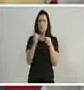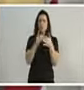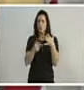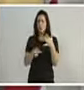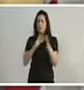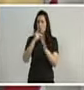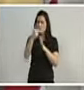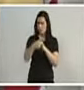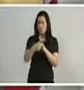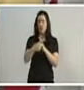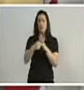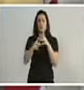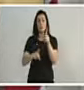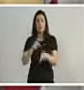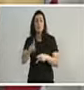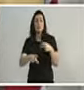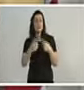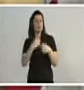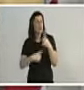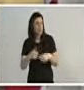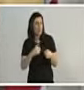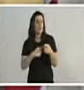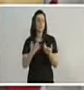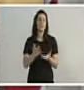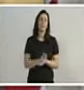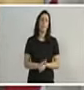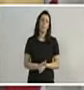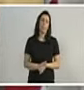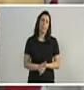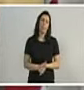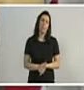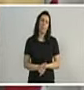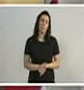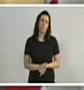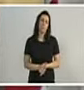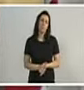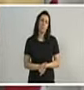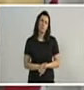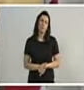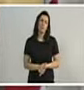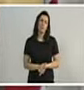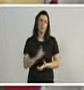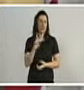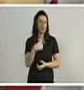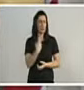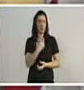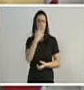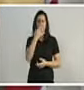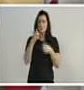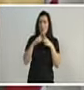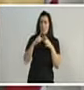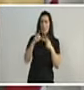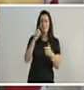apontadas pela população e que anseia a nossa população um da qual seremos críticos aos problemas